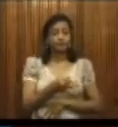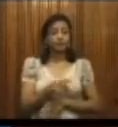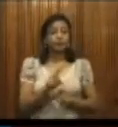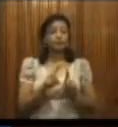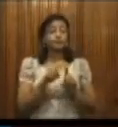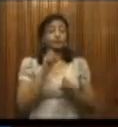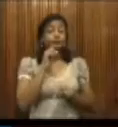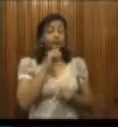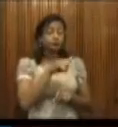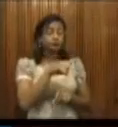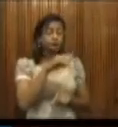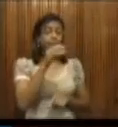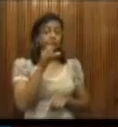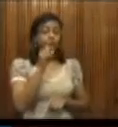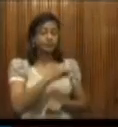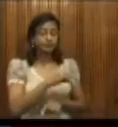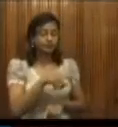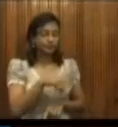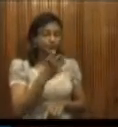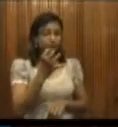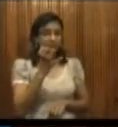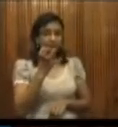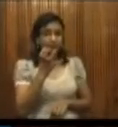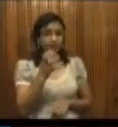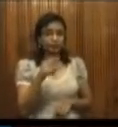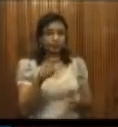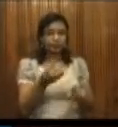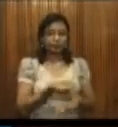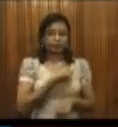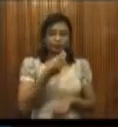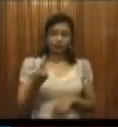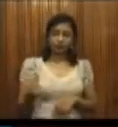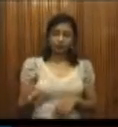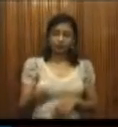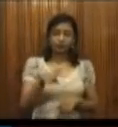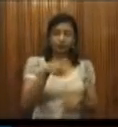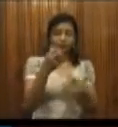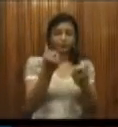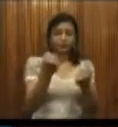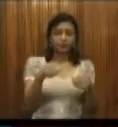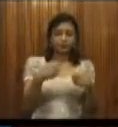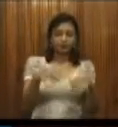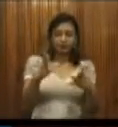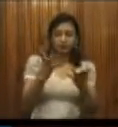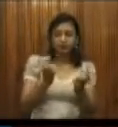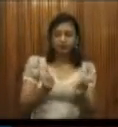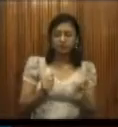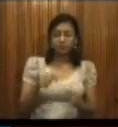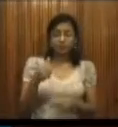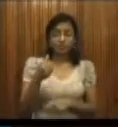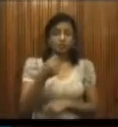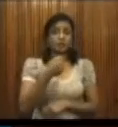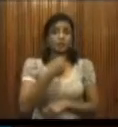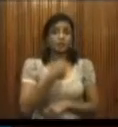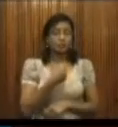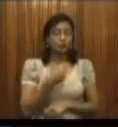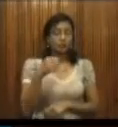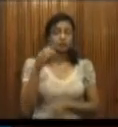minha resposta, você precisa admitir que eu sou Deus. Você admitindo que eu sou Deus, a resposta que eu te der, você vai